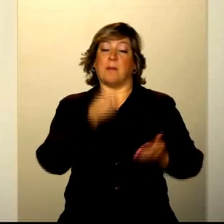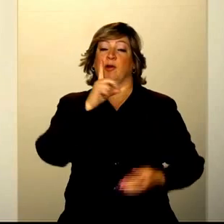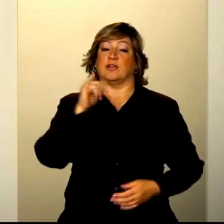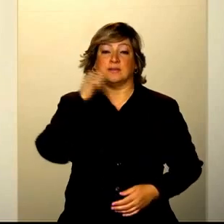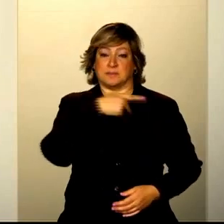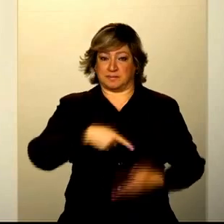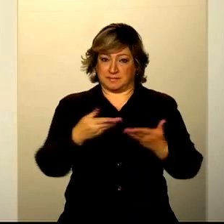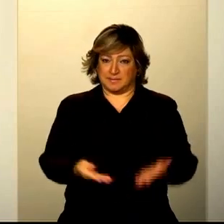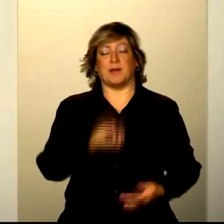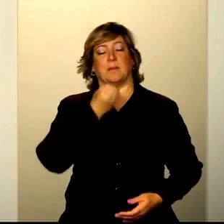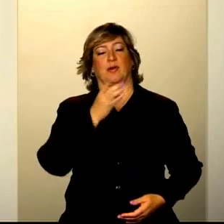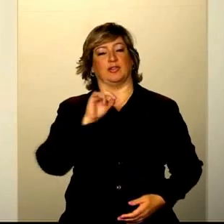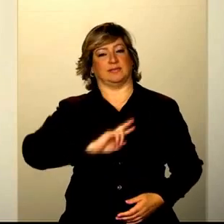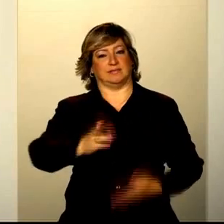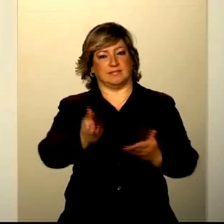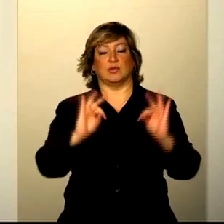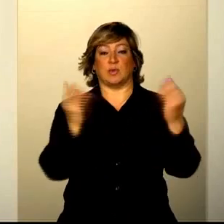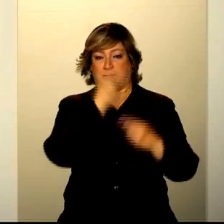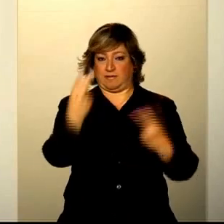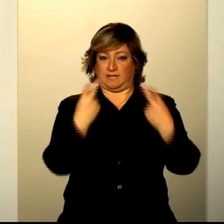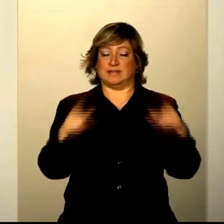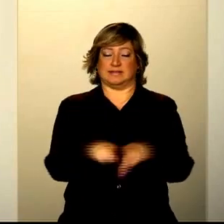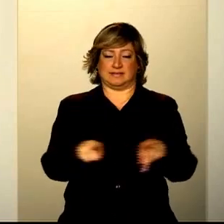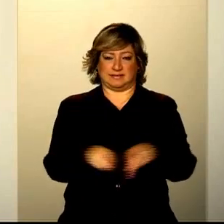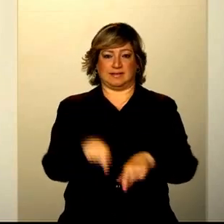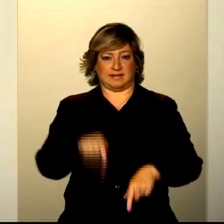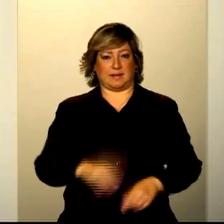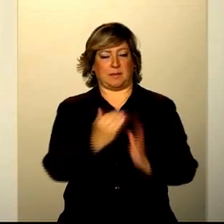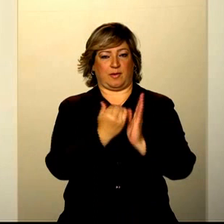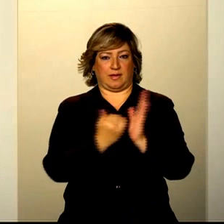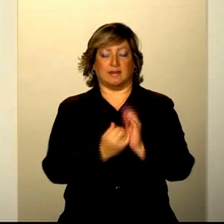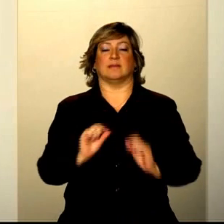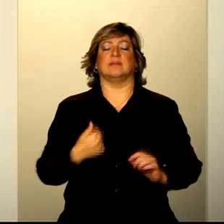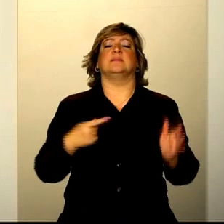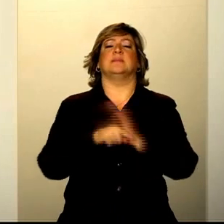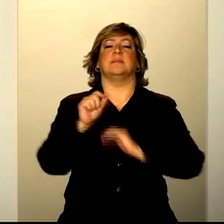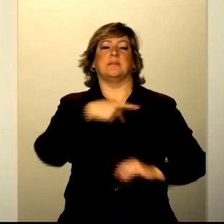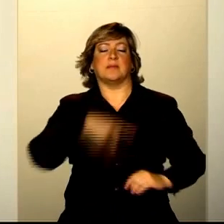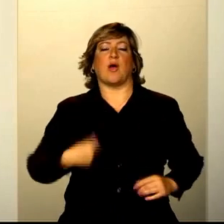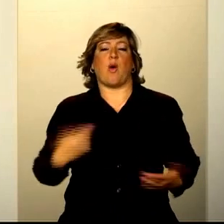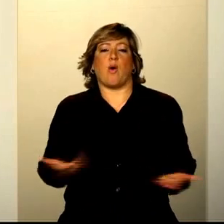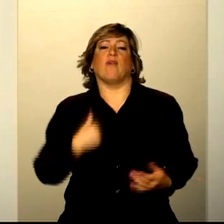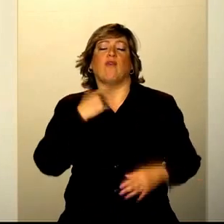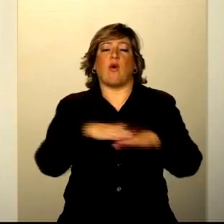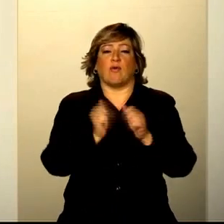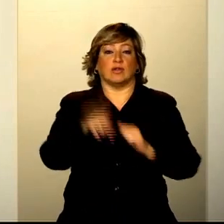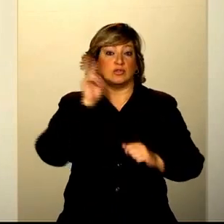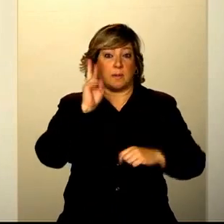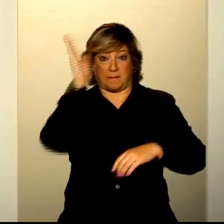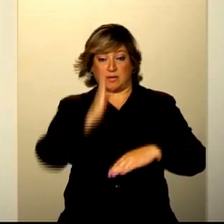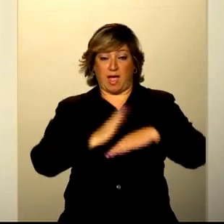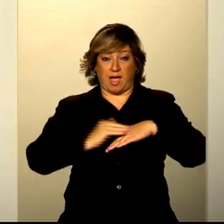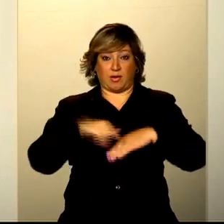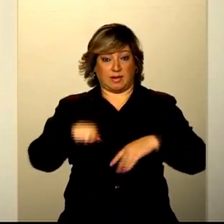presidenta Bom dia Luciano e bom dia para você que nos acompanha aqui no café presidenta Hoje eu queria conversar com a senhora sobre o Brasil